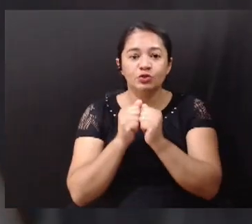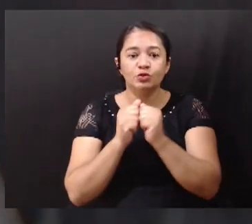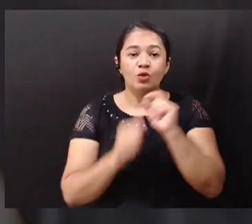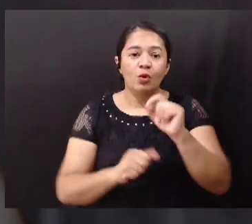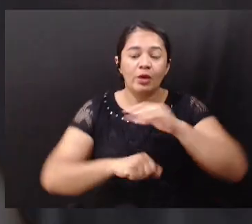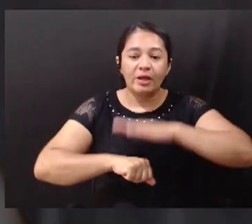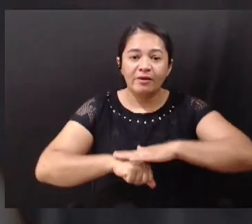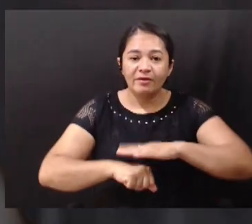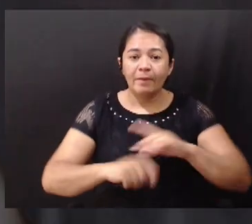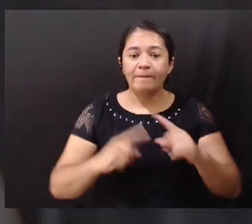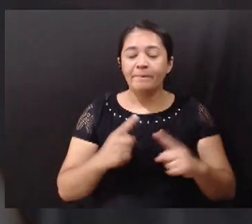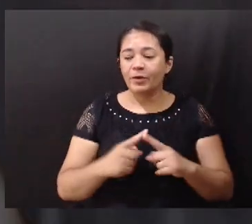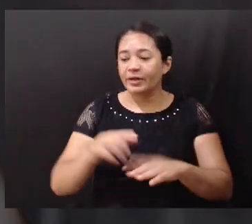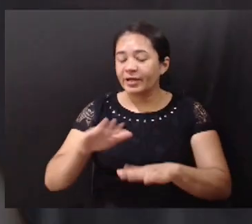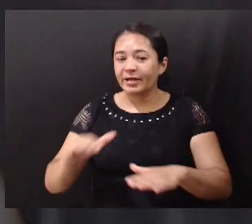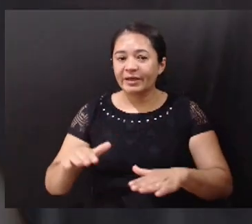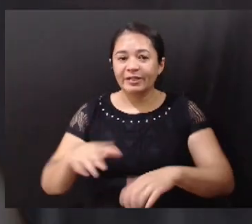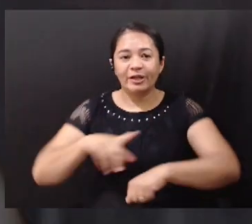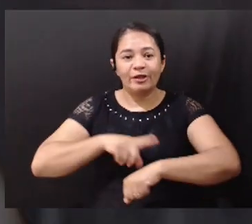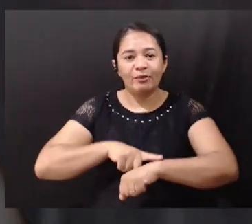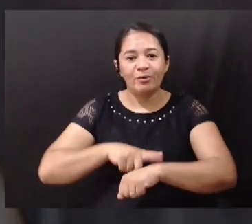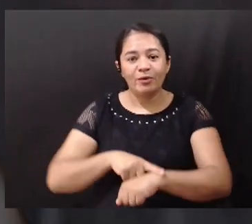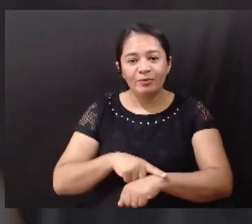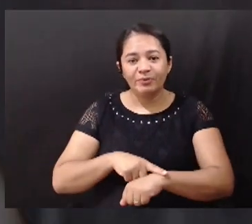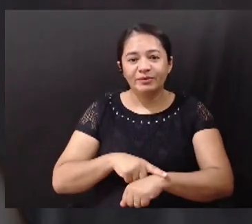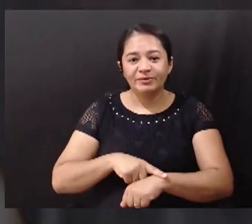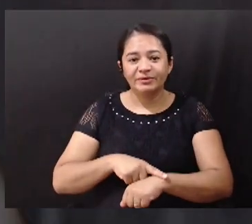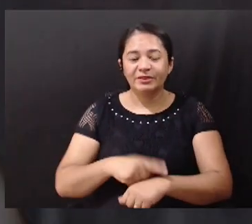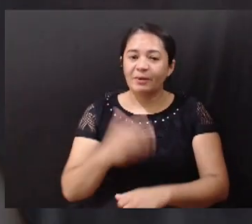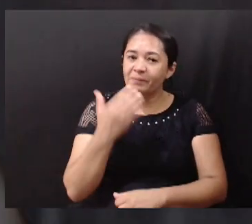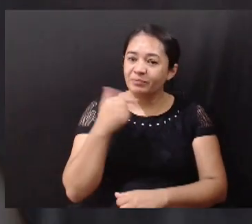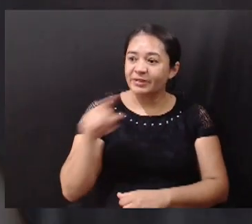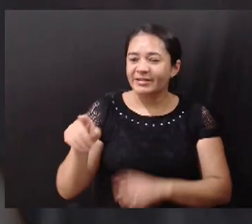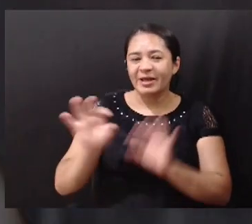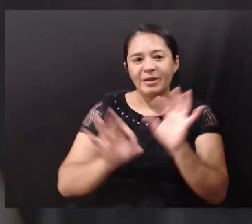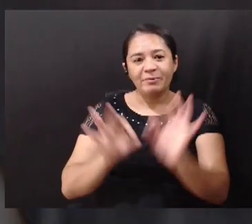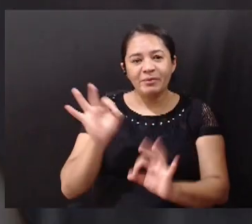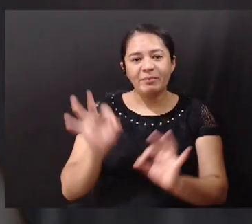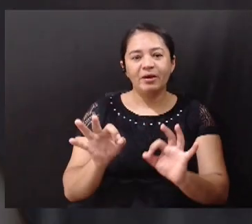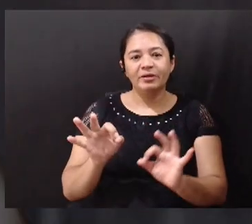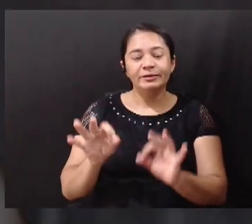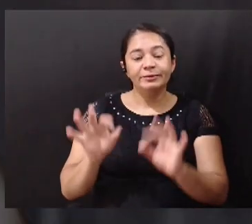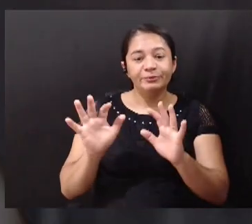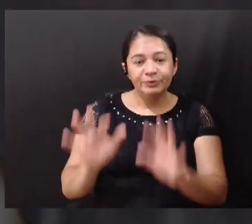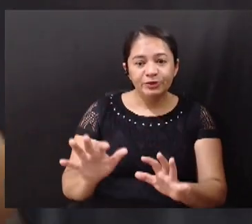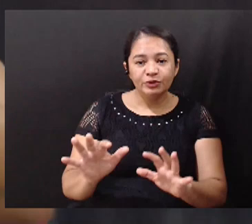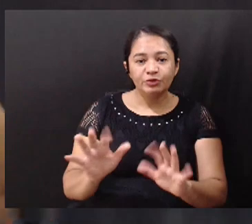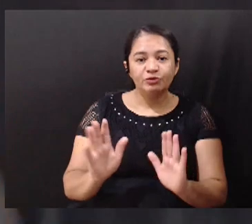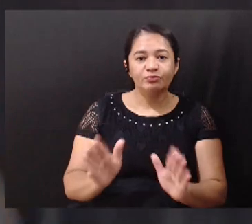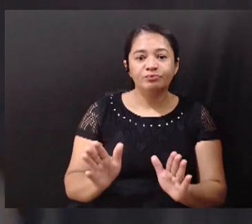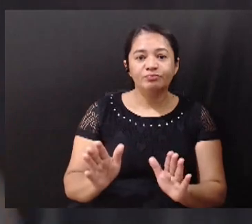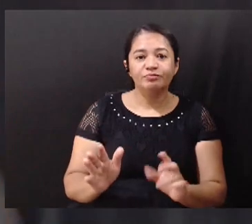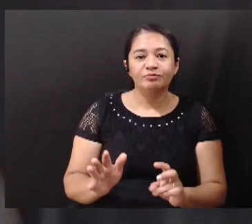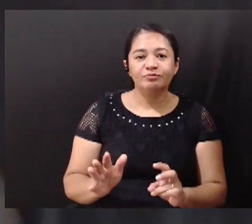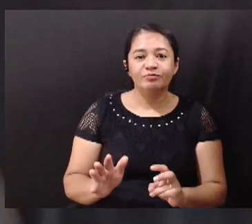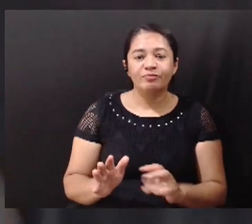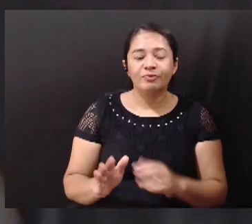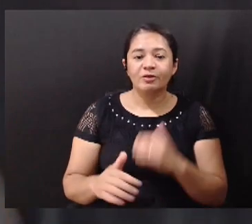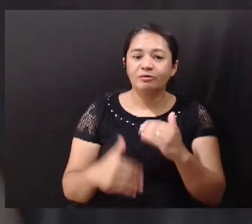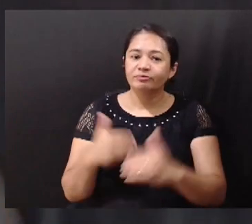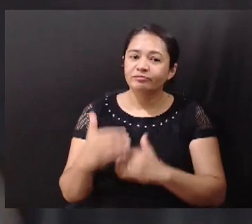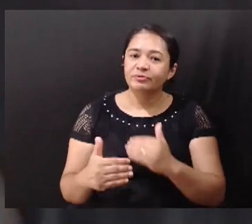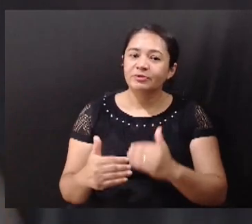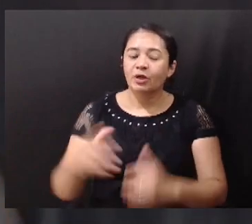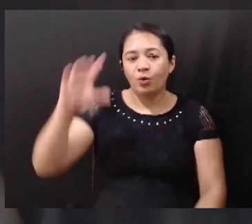apropria desse momento, ela se apropria desse alimento que ela está preparando, e isso vai fazer parte dessa rotina que